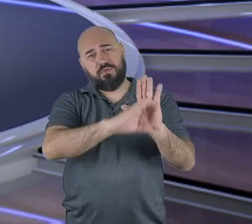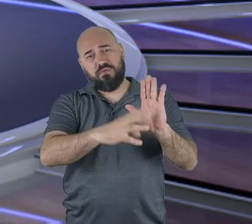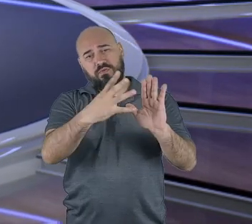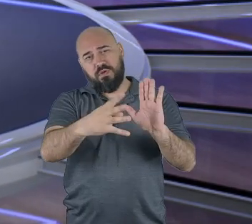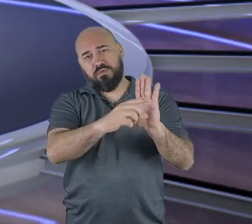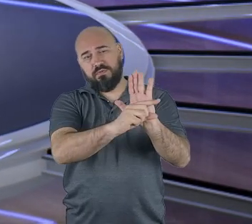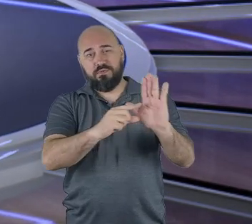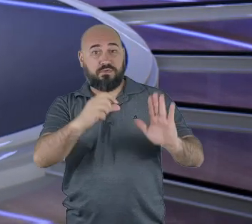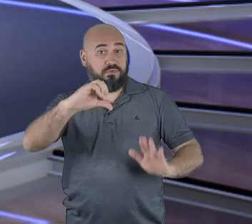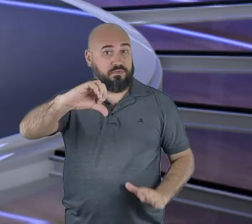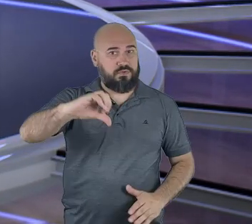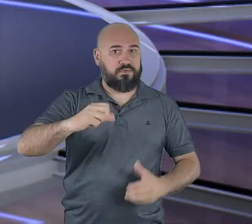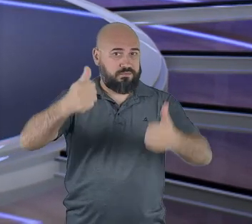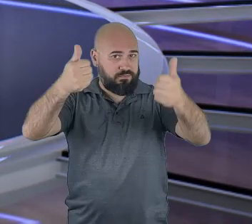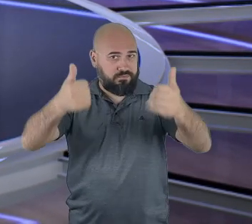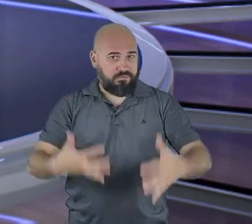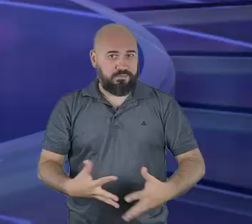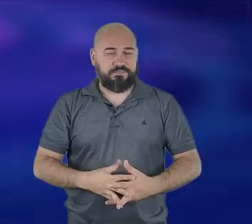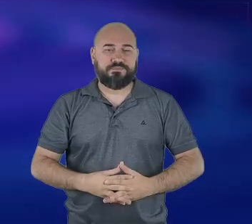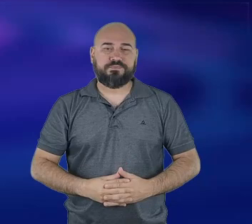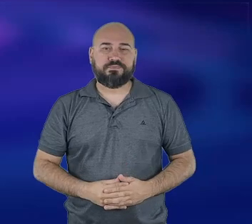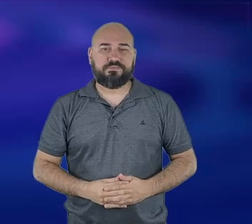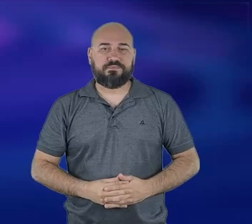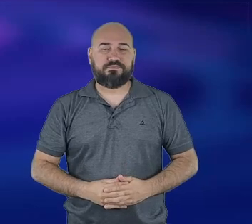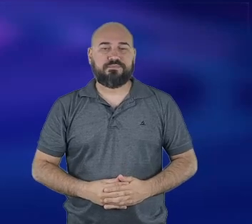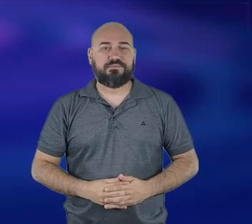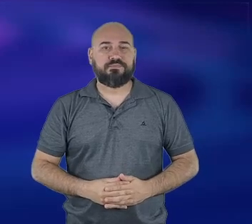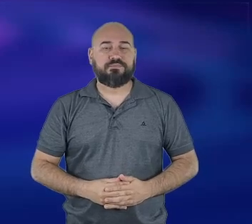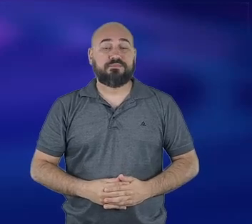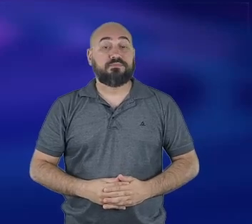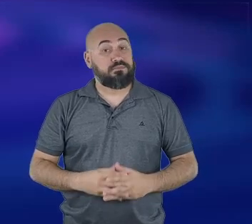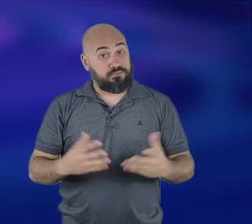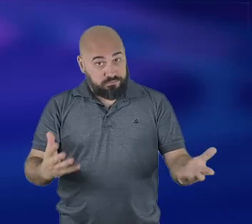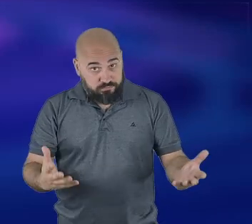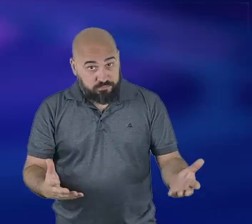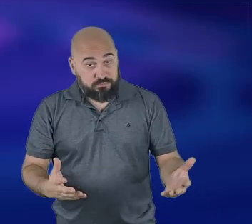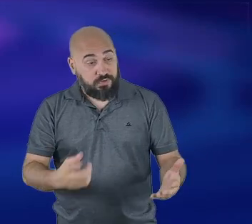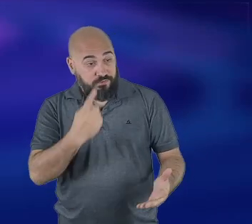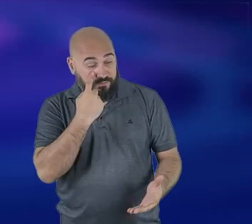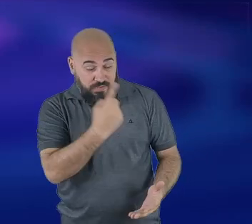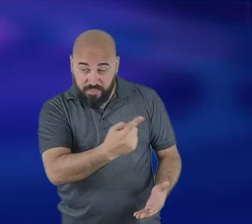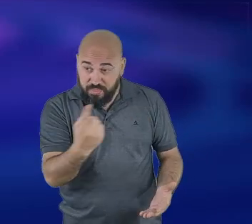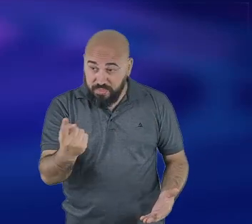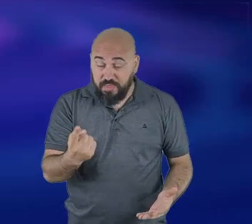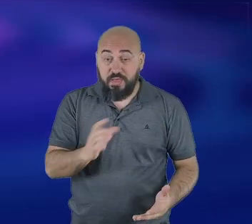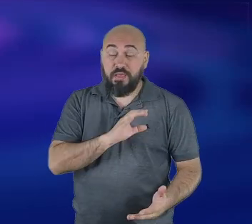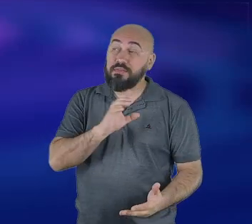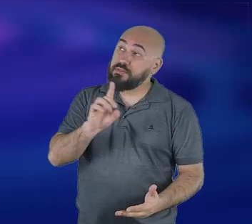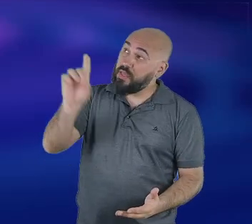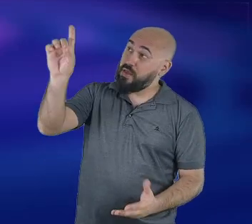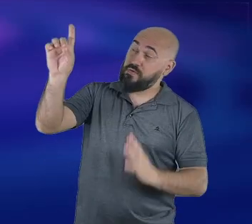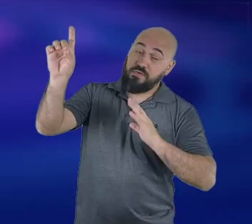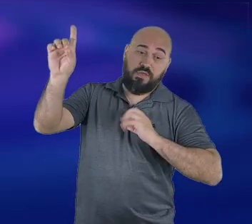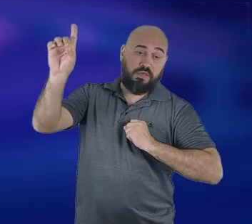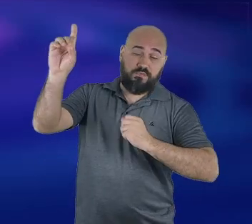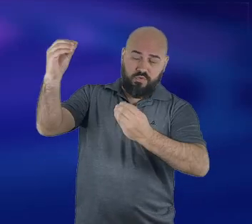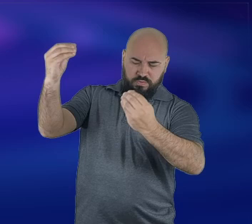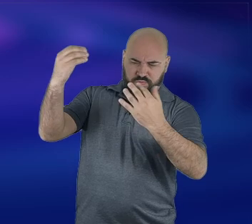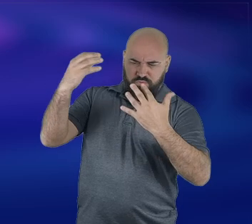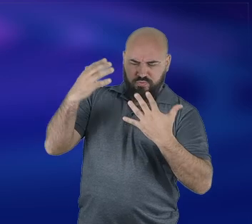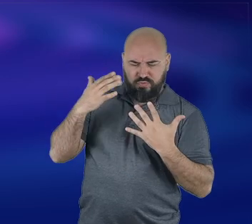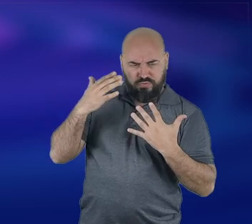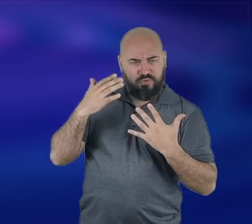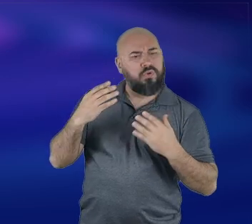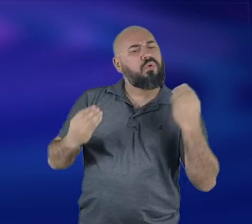9. Diz assim a palavra de Deus: nisso se manifestou o amor de Deus em nós,